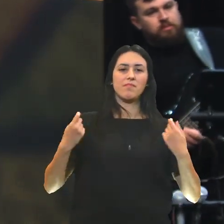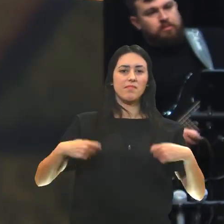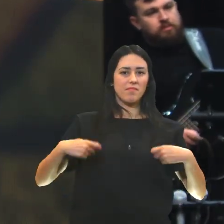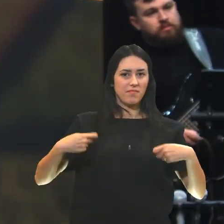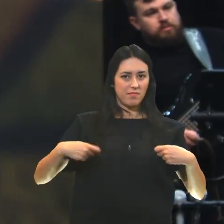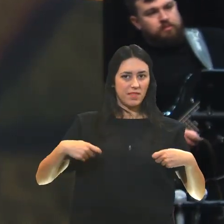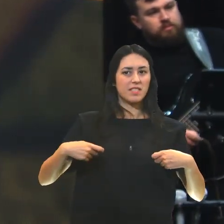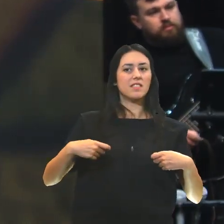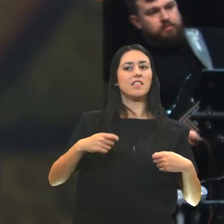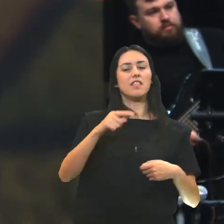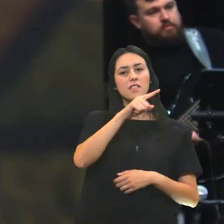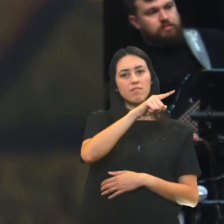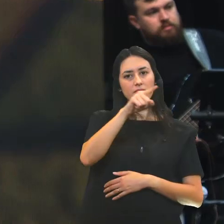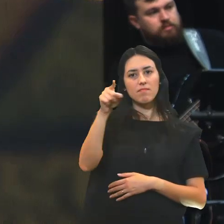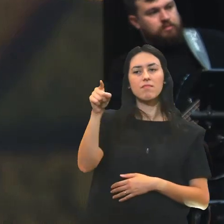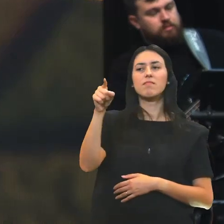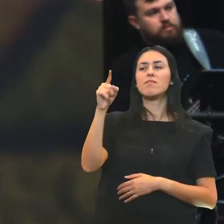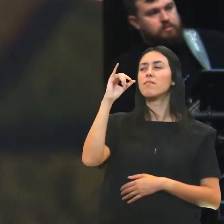Senhor,